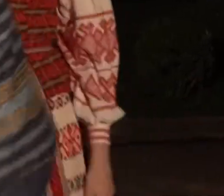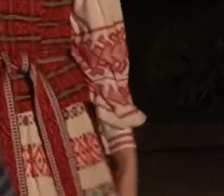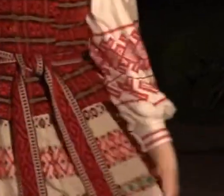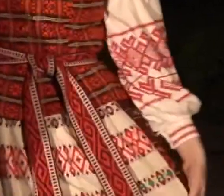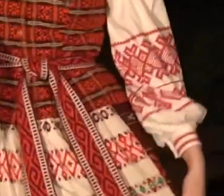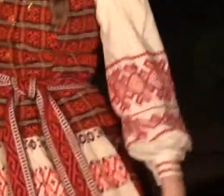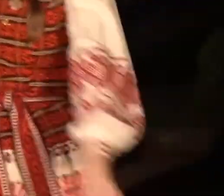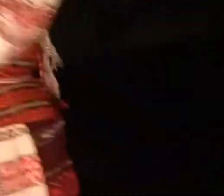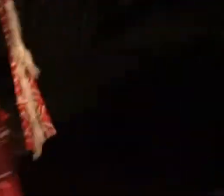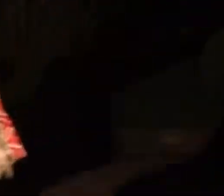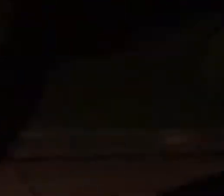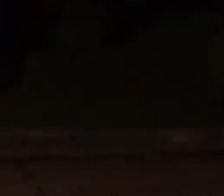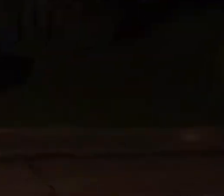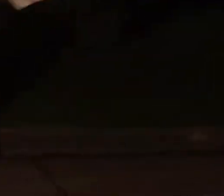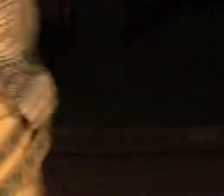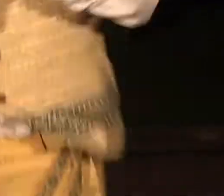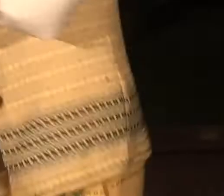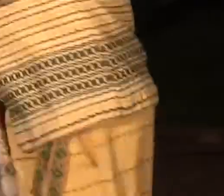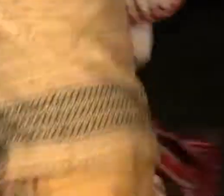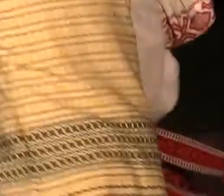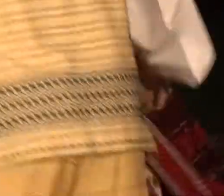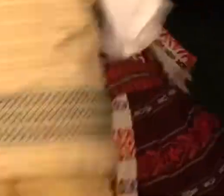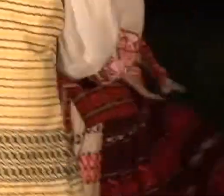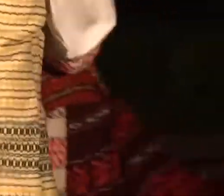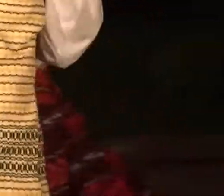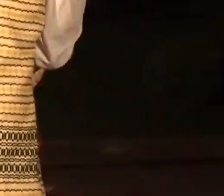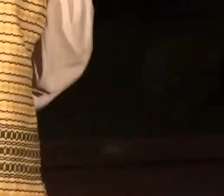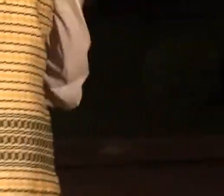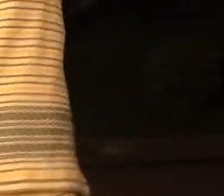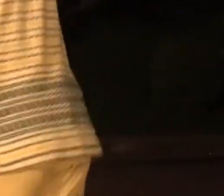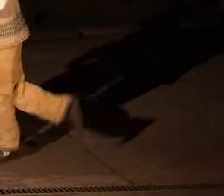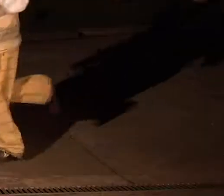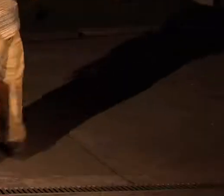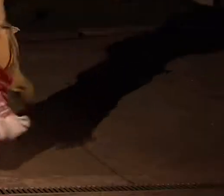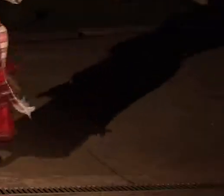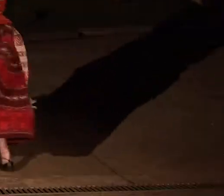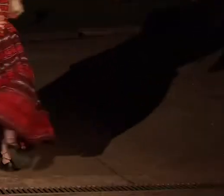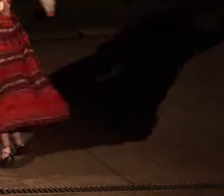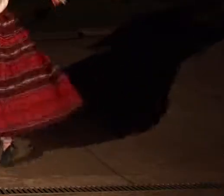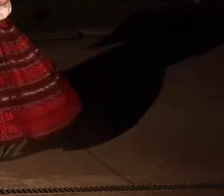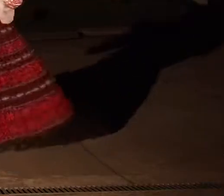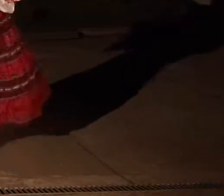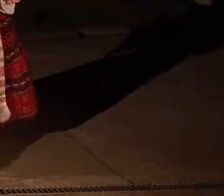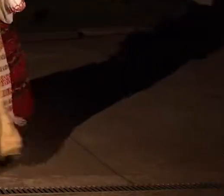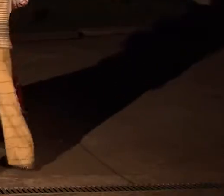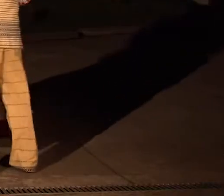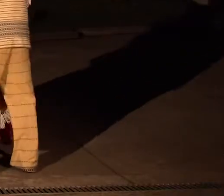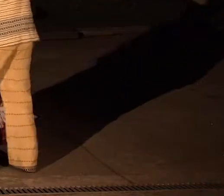Thank you.